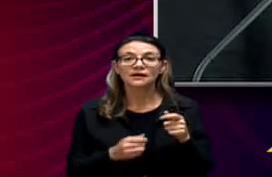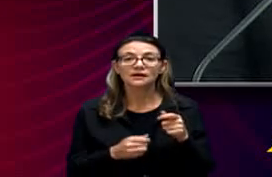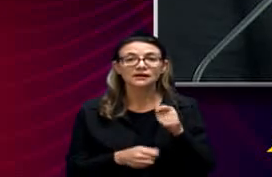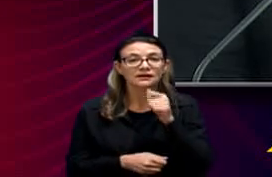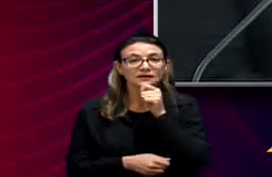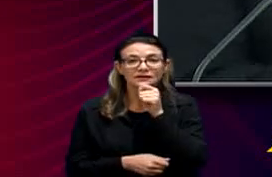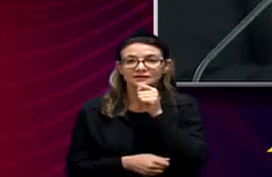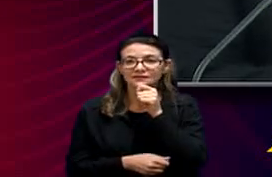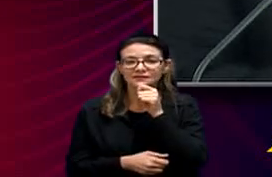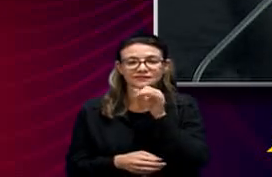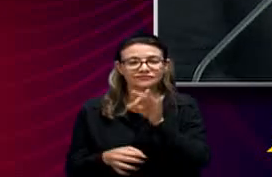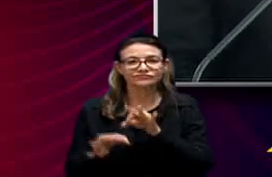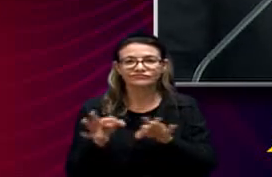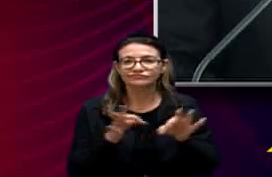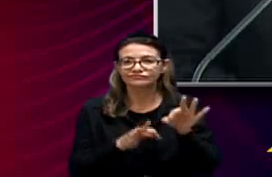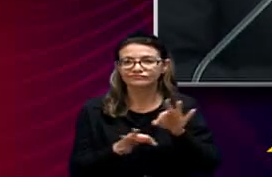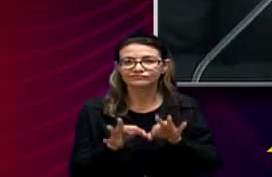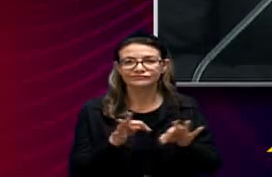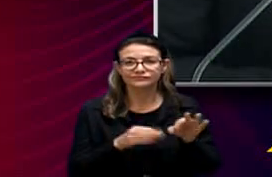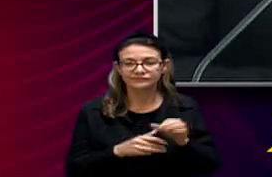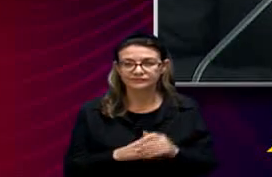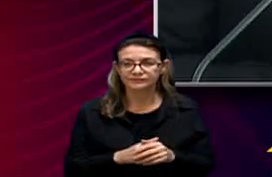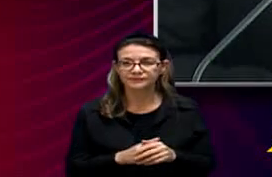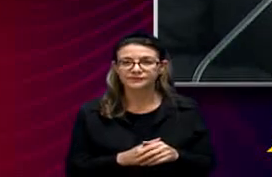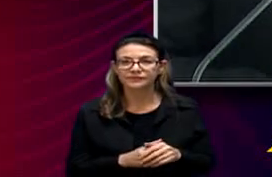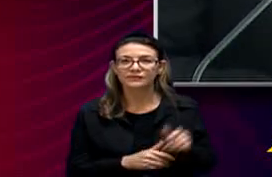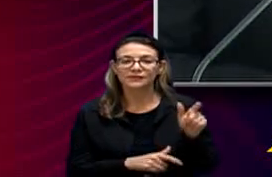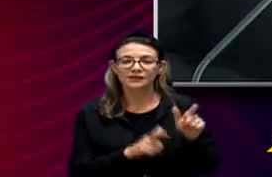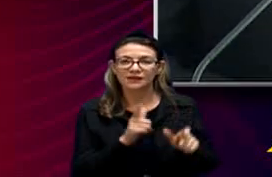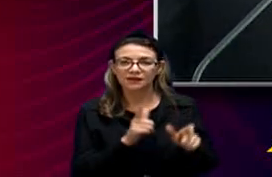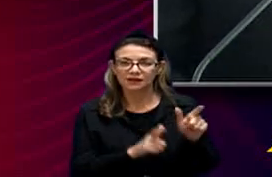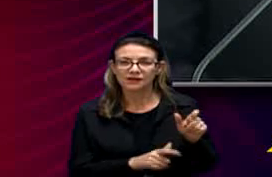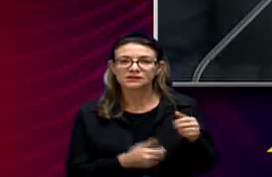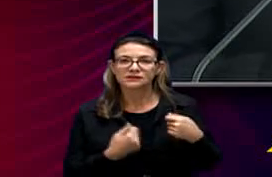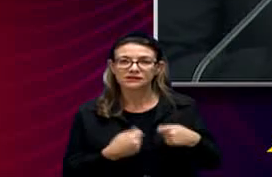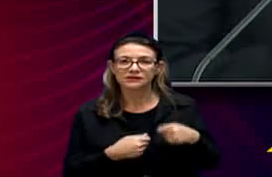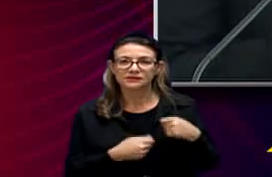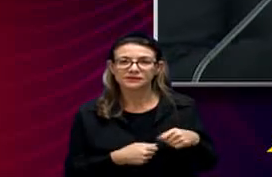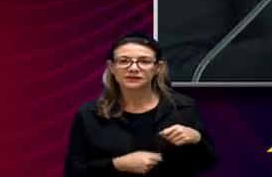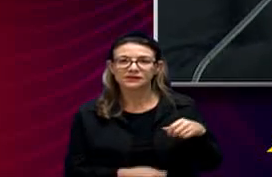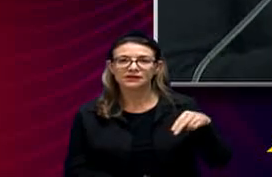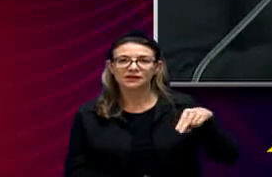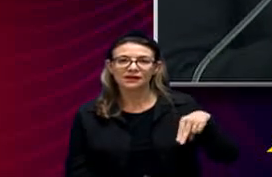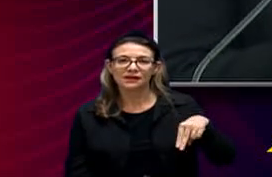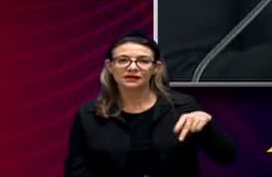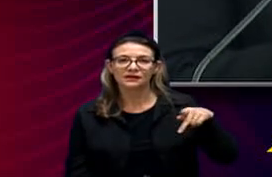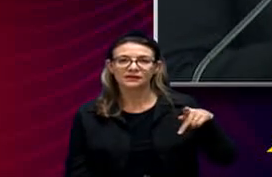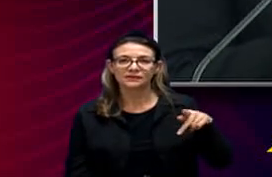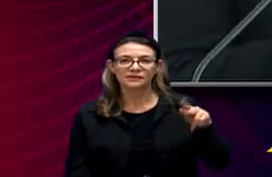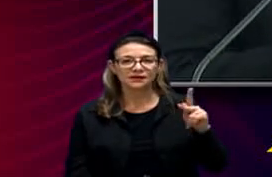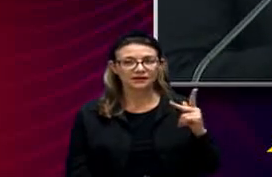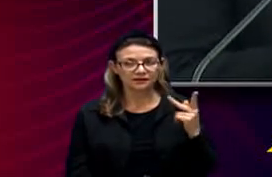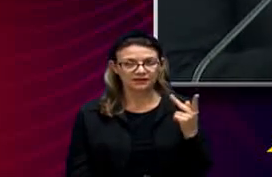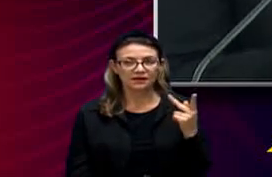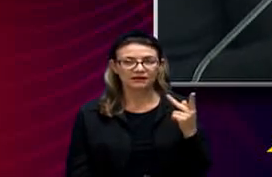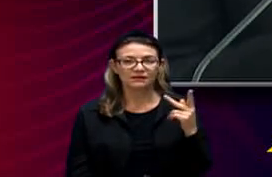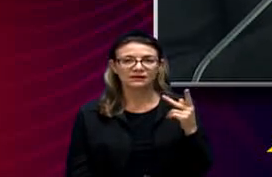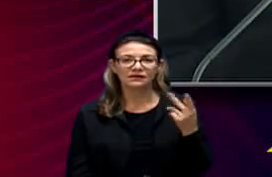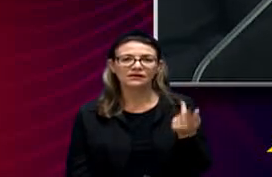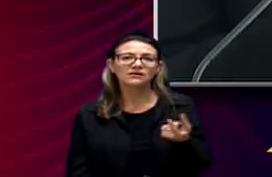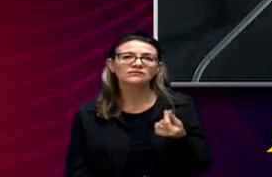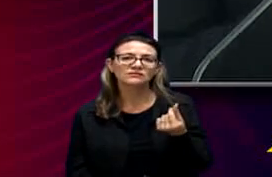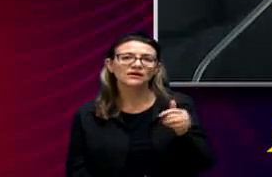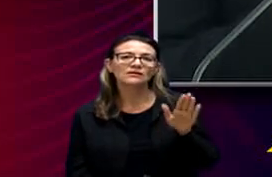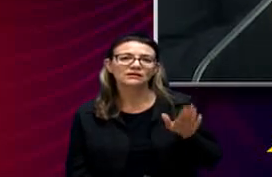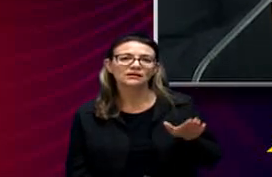remanejamento dessas pessoas que utilizam nph normal que é humana que a seria a mais barata no sentido que é a mais barata ainda